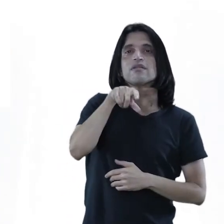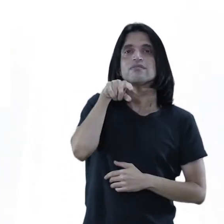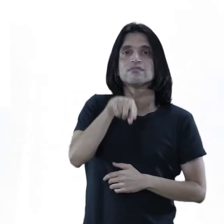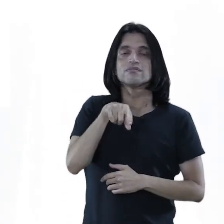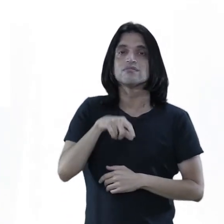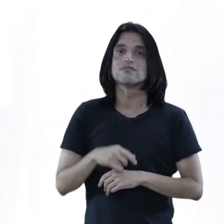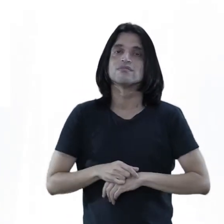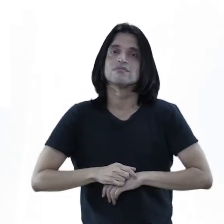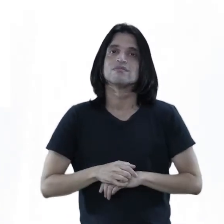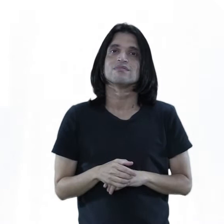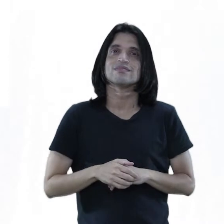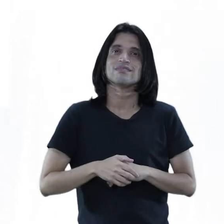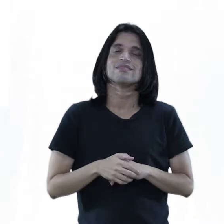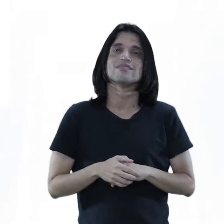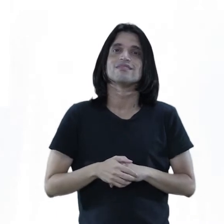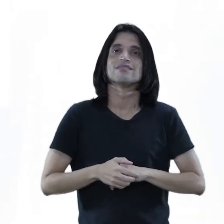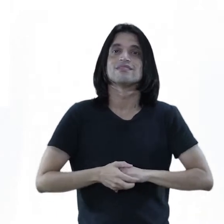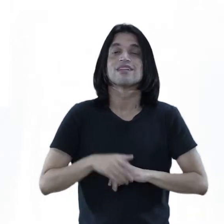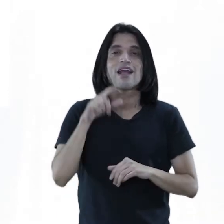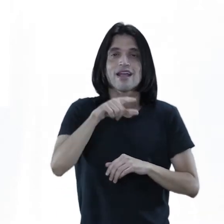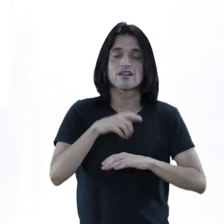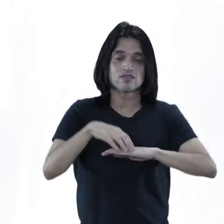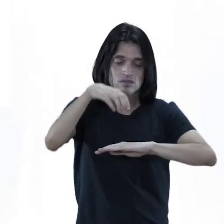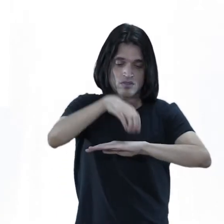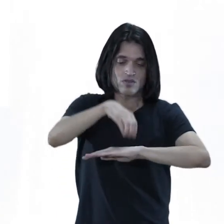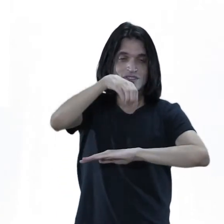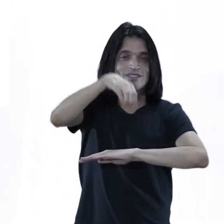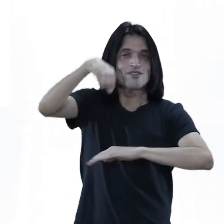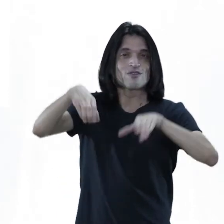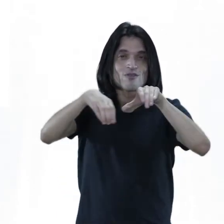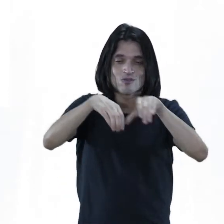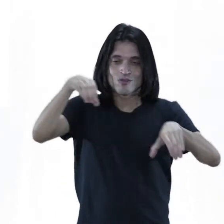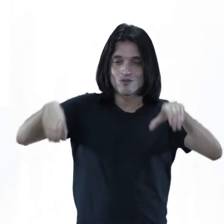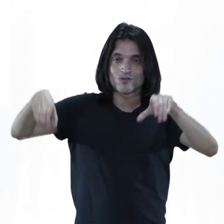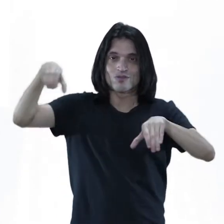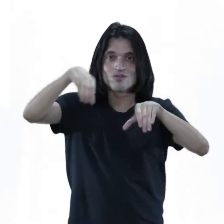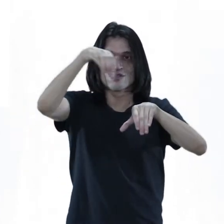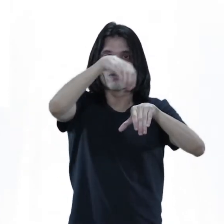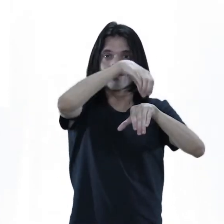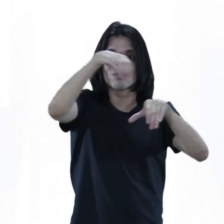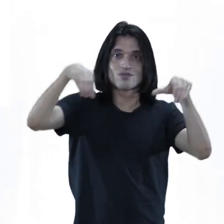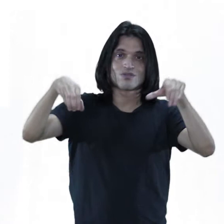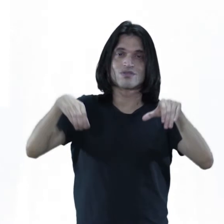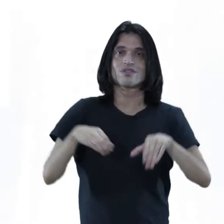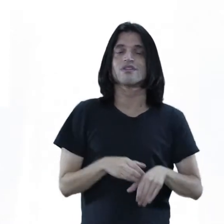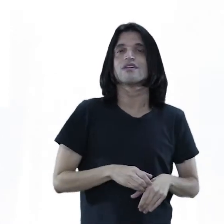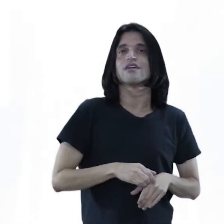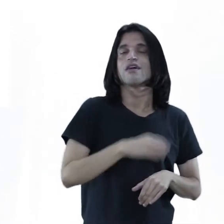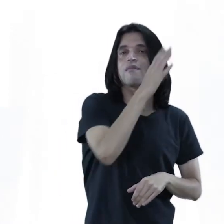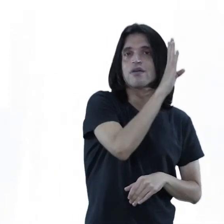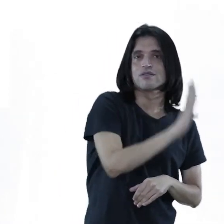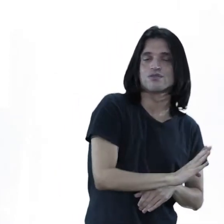O que é isso? Na verdade, em inglês significa tijolo, de crescimento mesmo, de levantar a parede. Mas o BRICS é